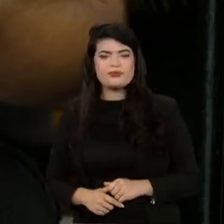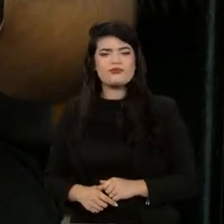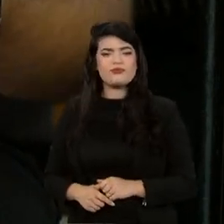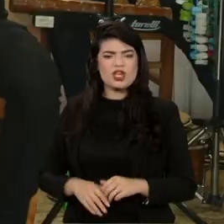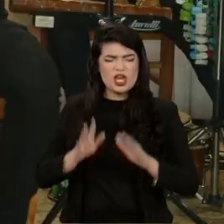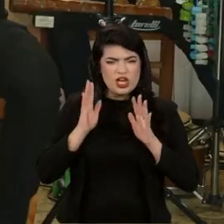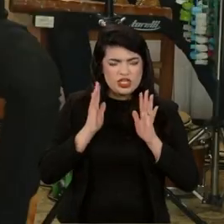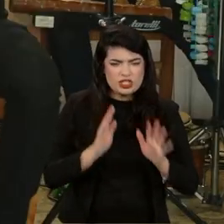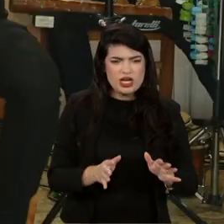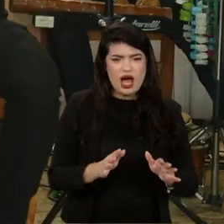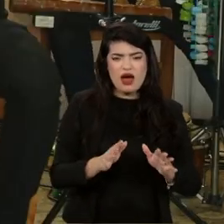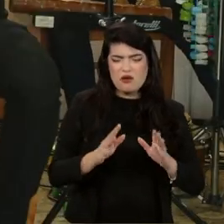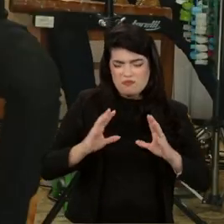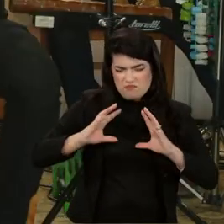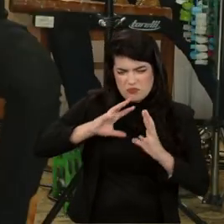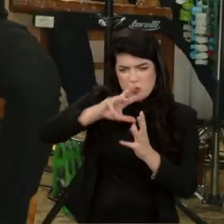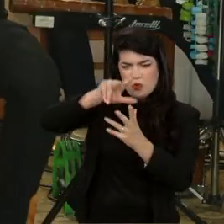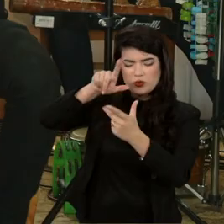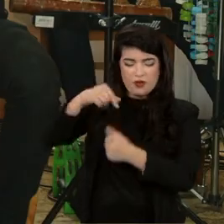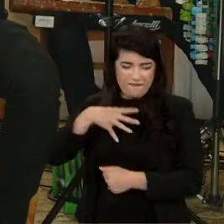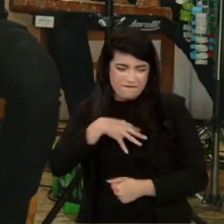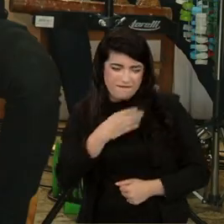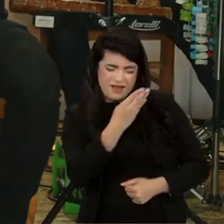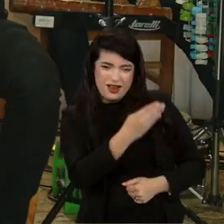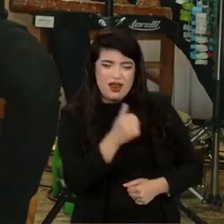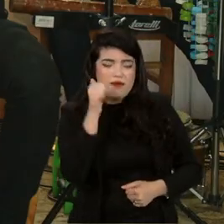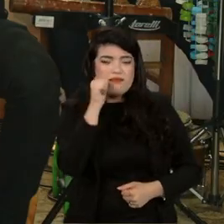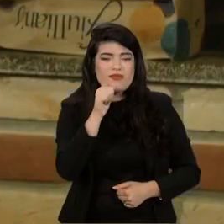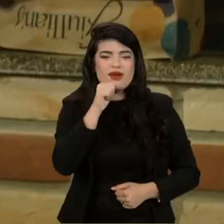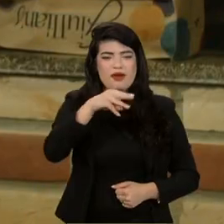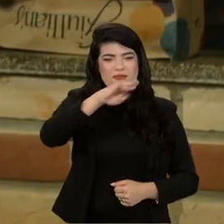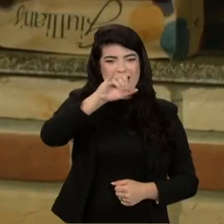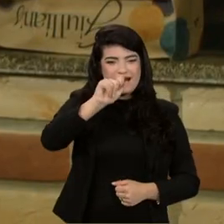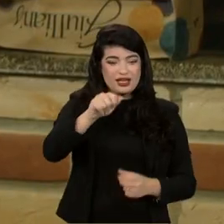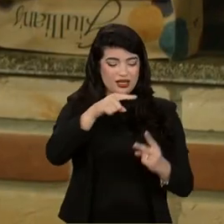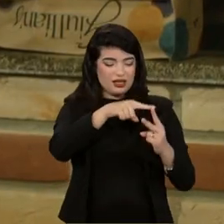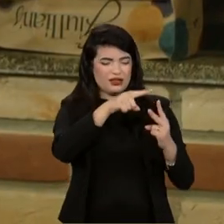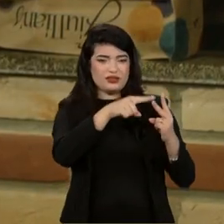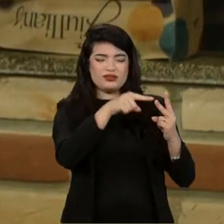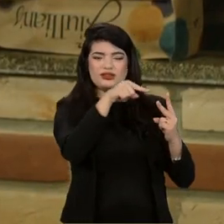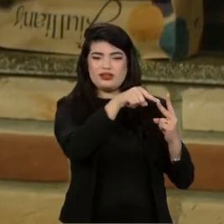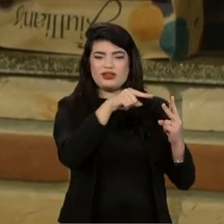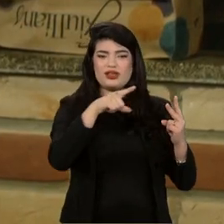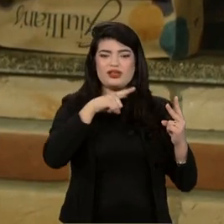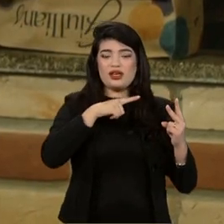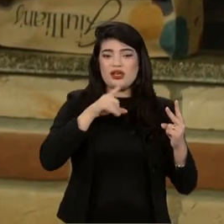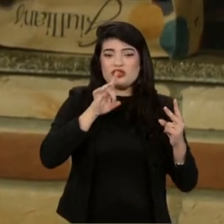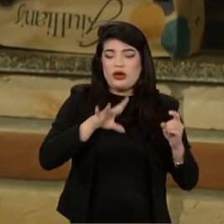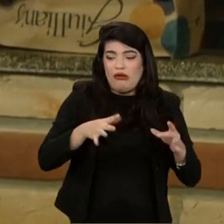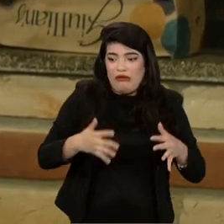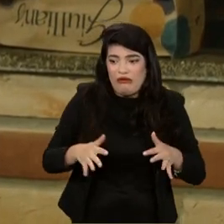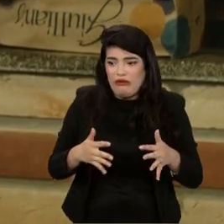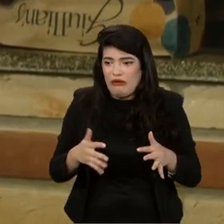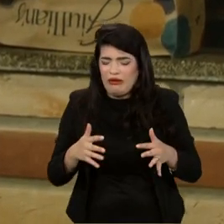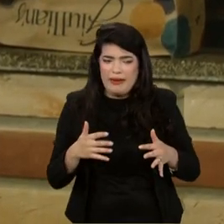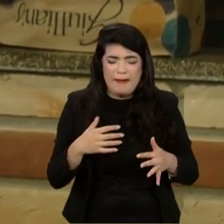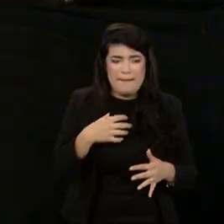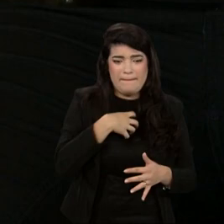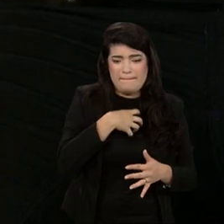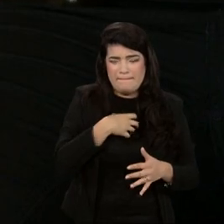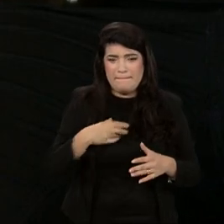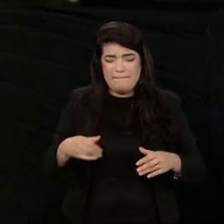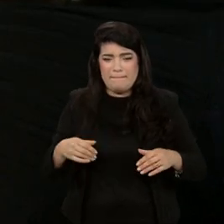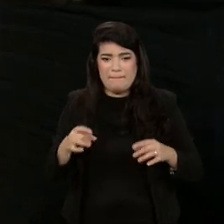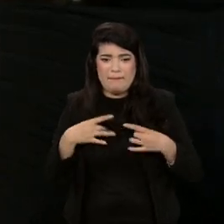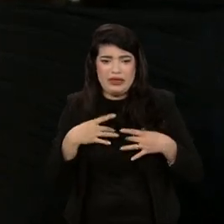Fez cair na vida sua irmã Maria e os outros dois matou só de medo.